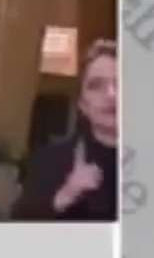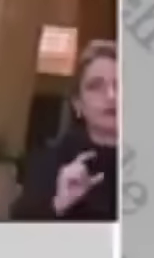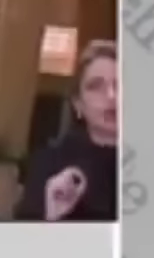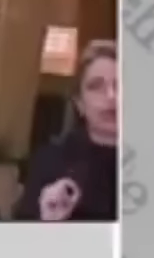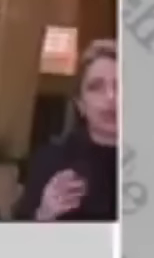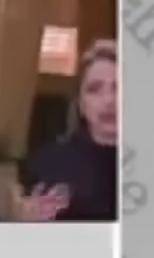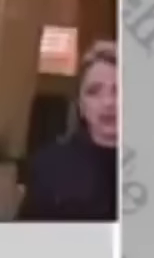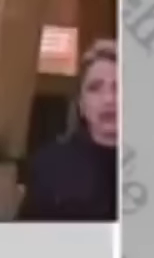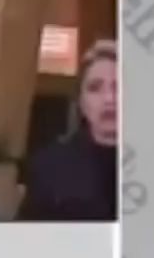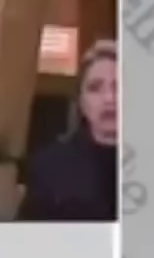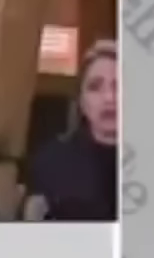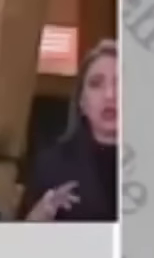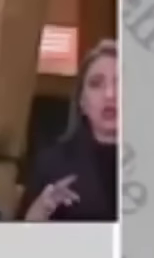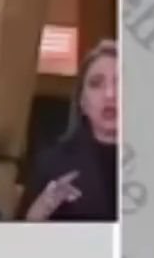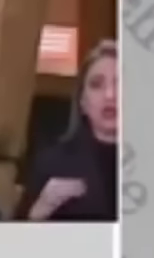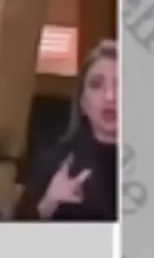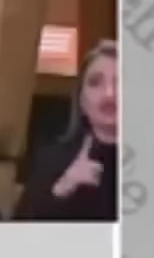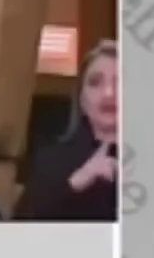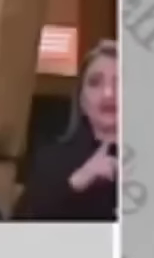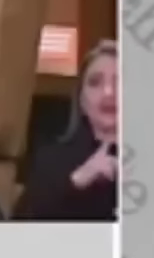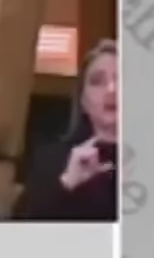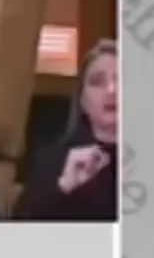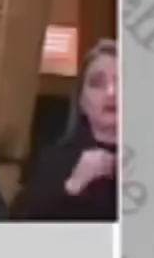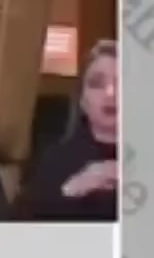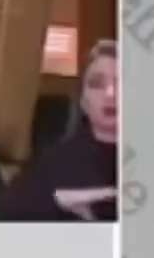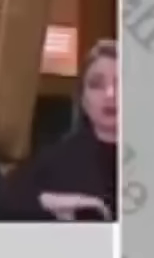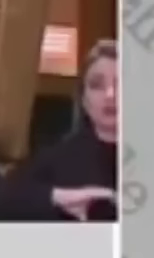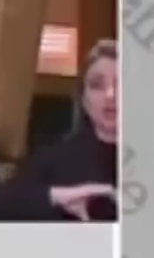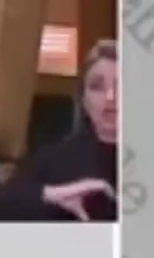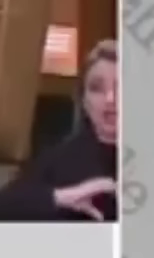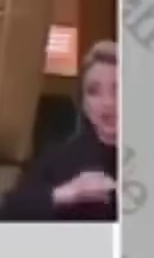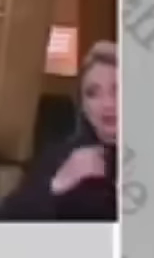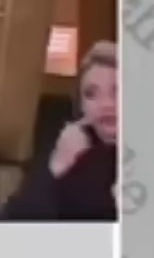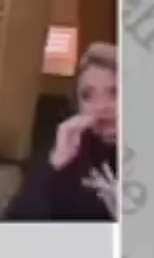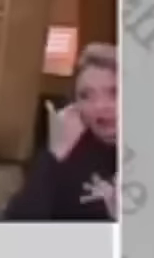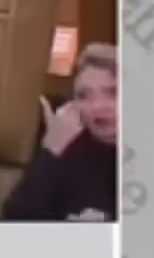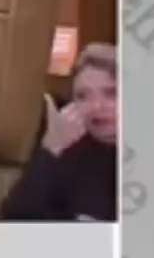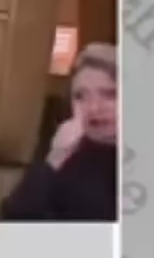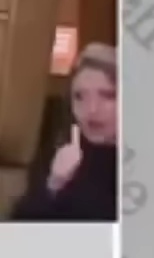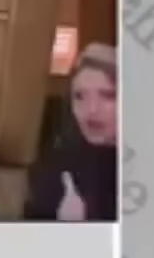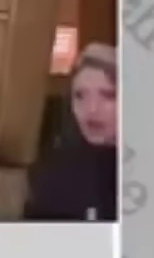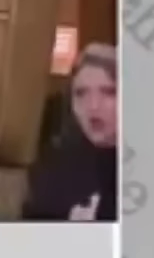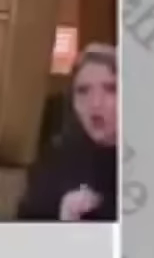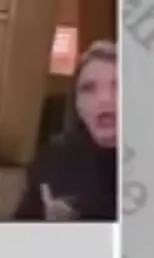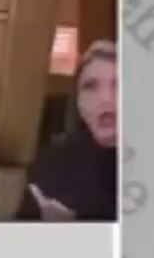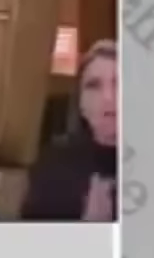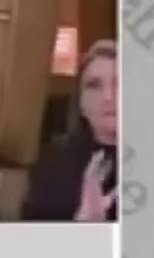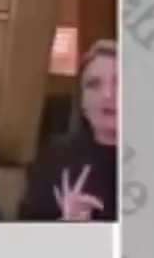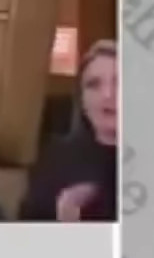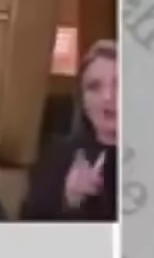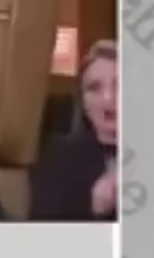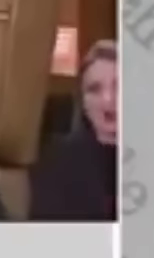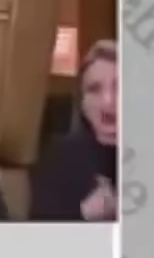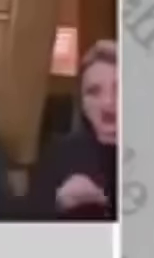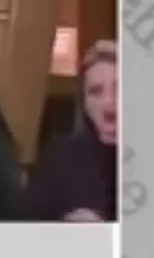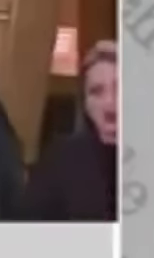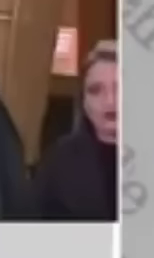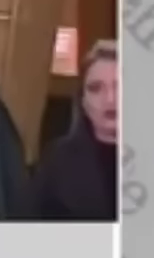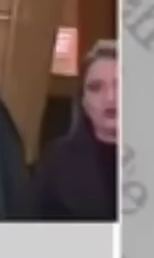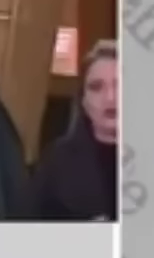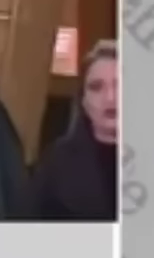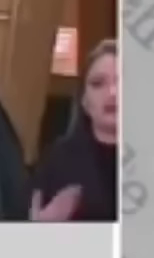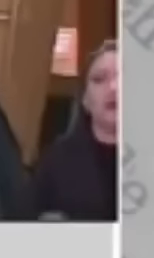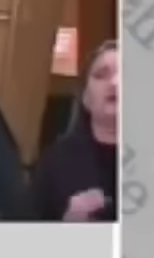aprovados todos pelo senado da República todos ou seja passando por crio Se somar os votos dos